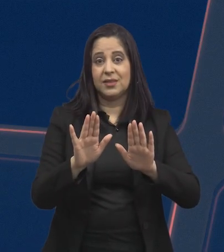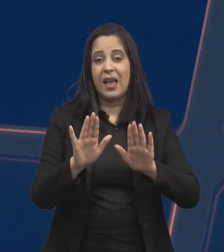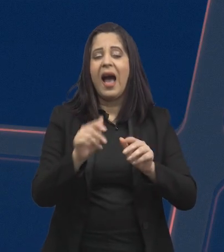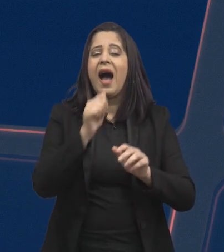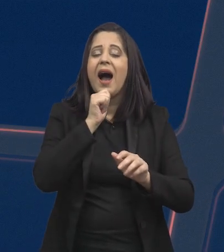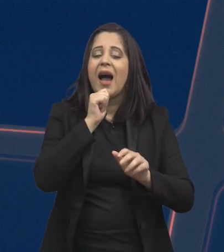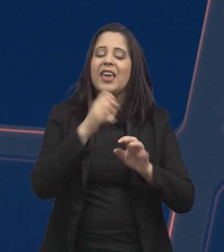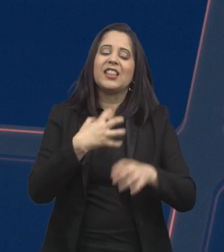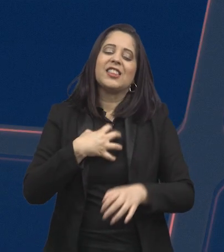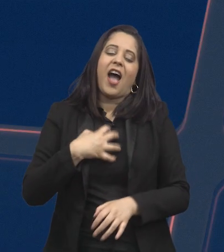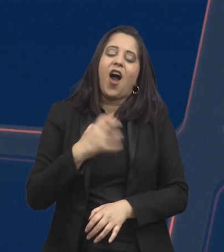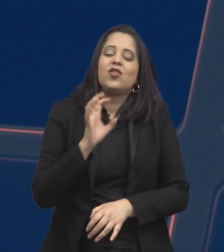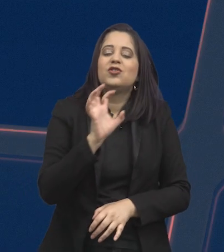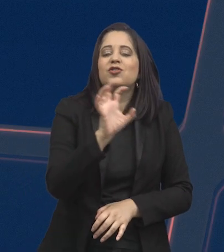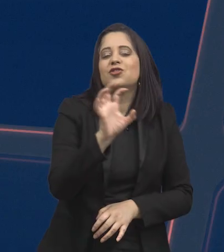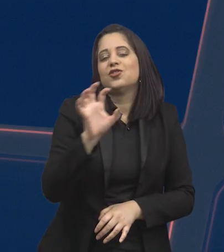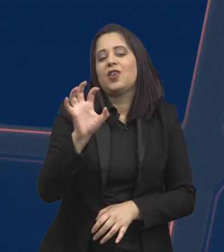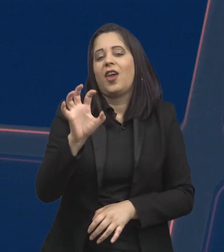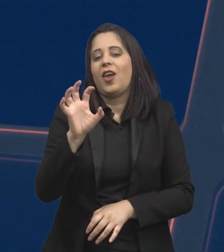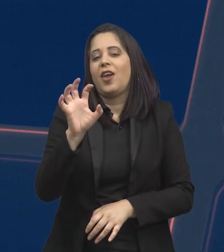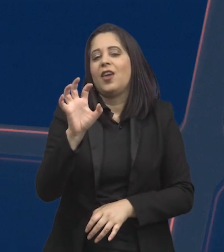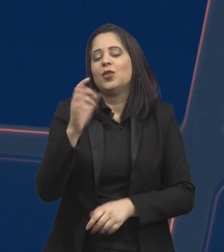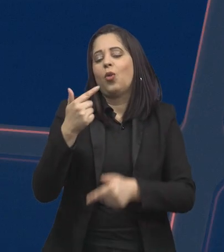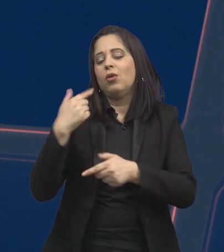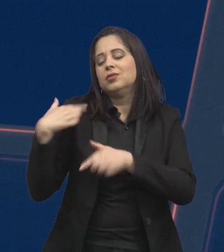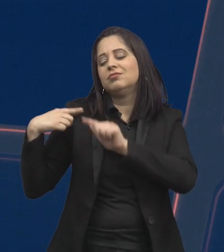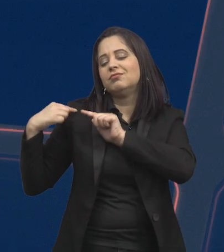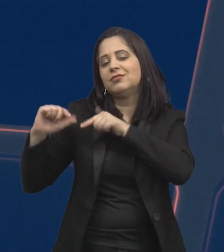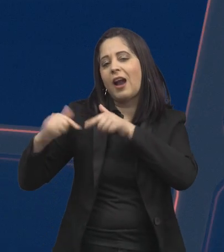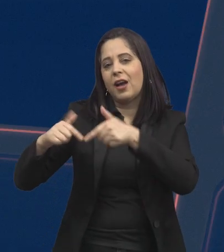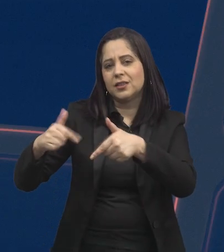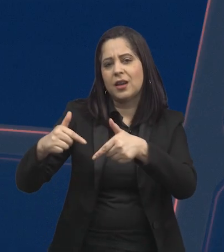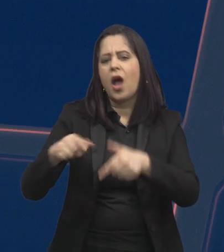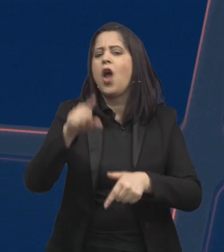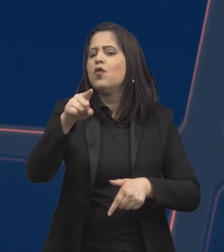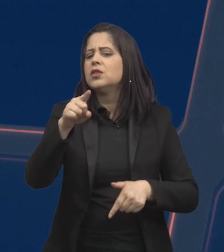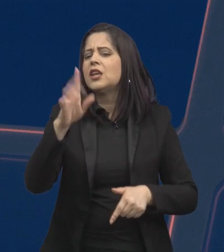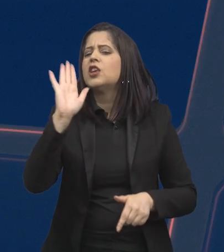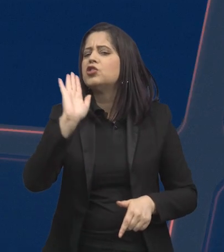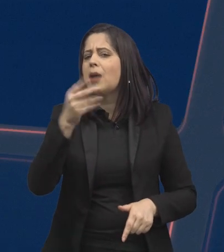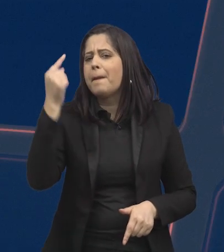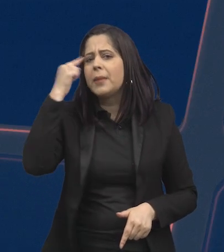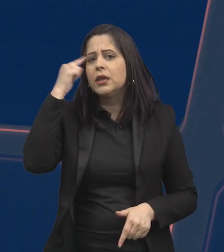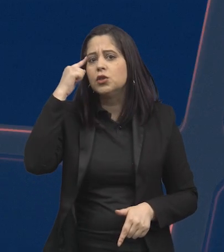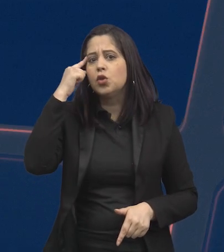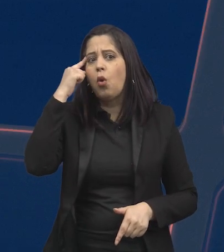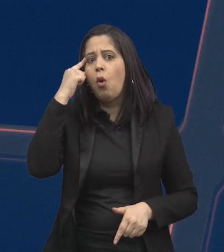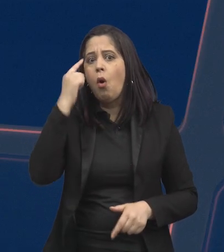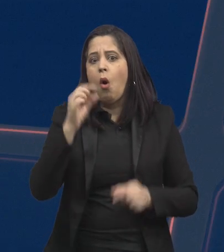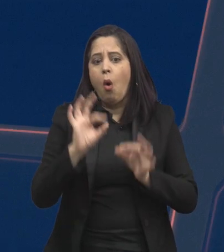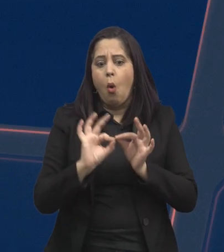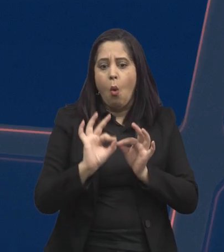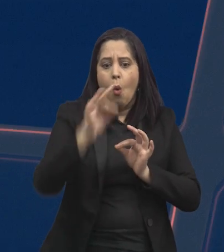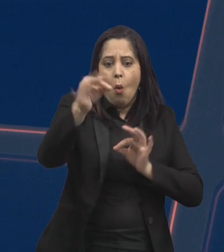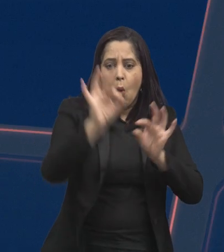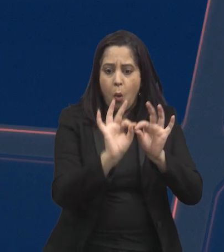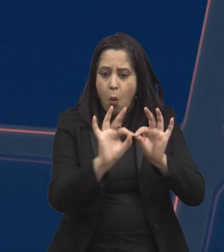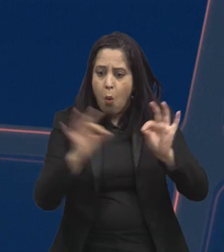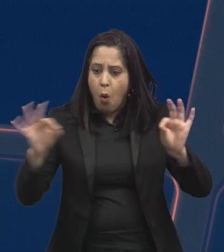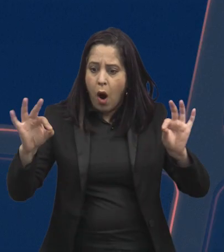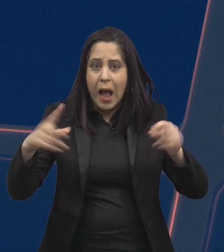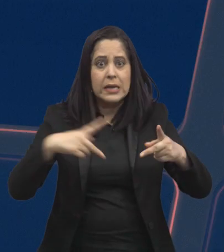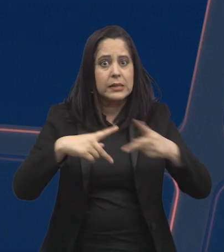mas que ao mesmo tempo preserva sua história e suas raízes. E você já parou para pensar no tamanho do nosso